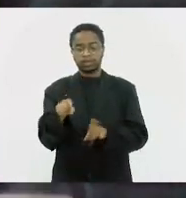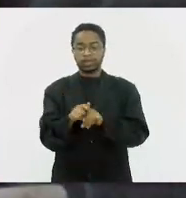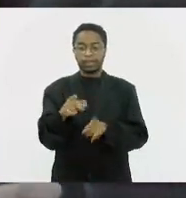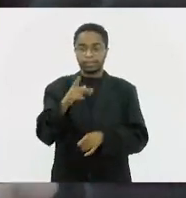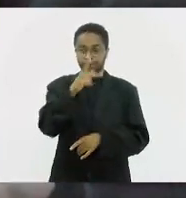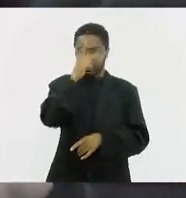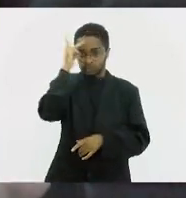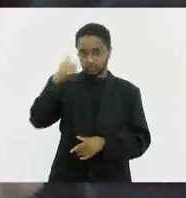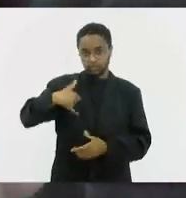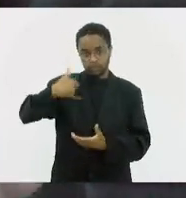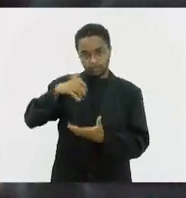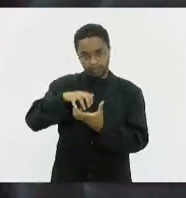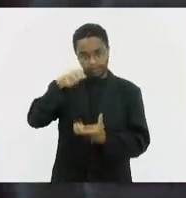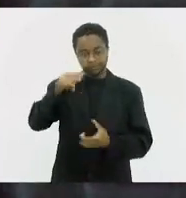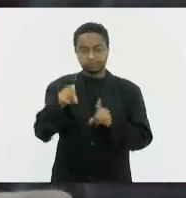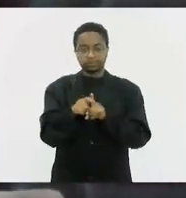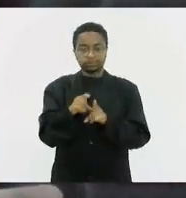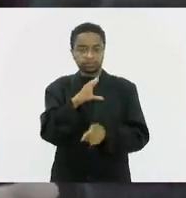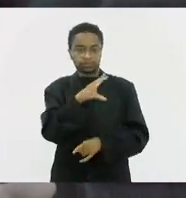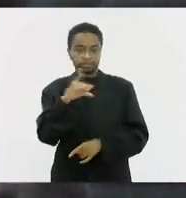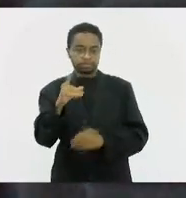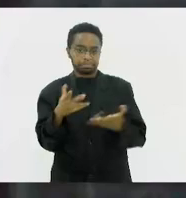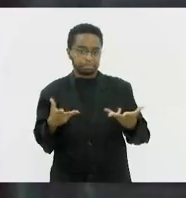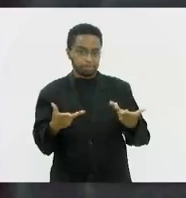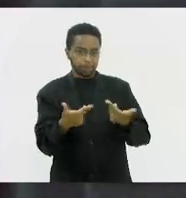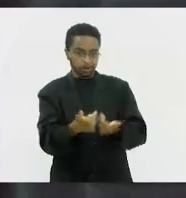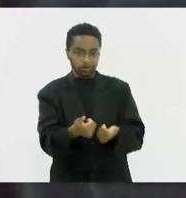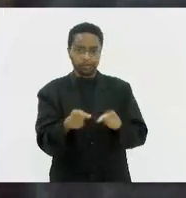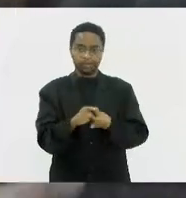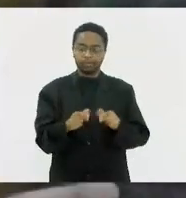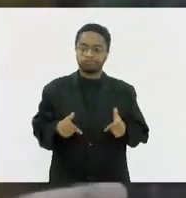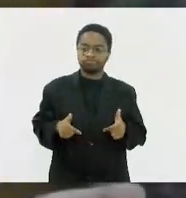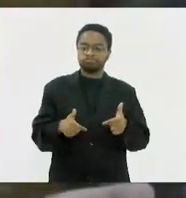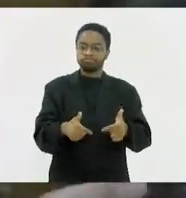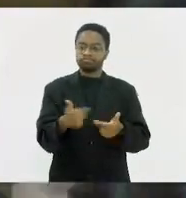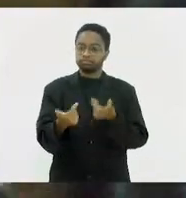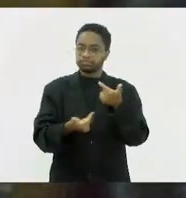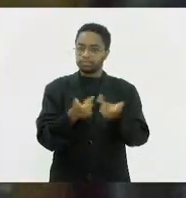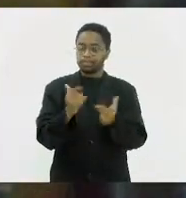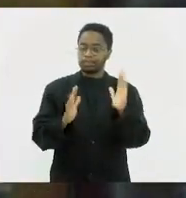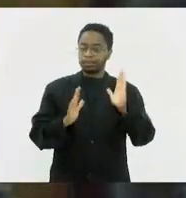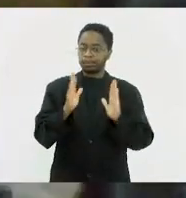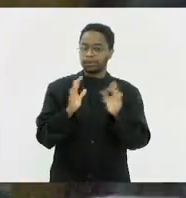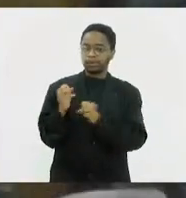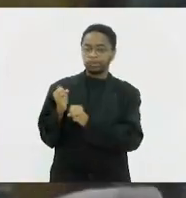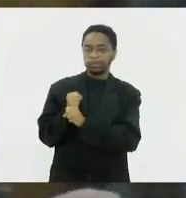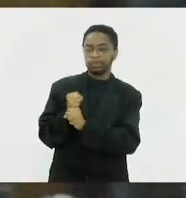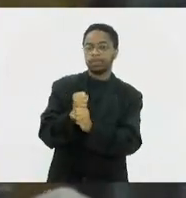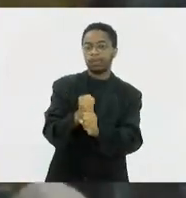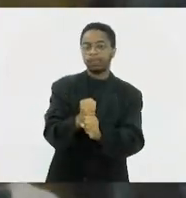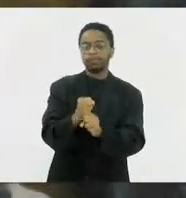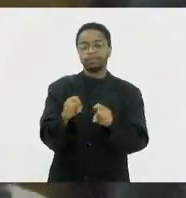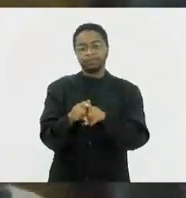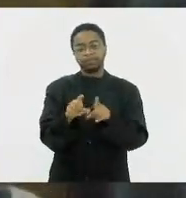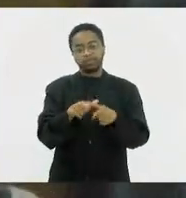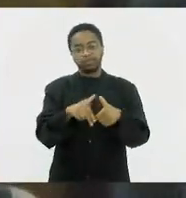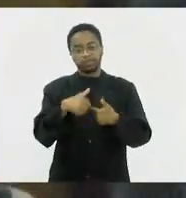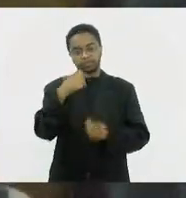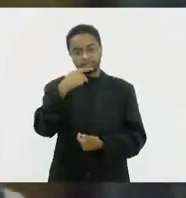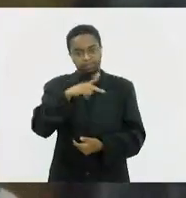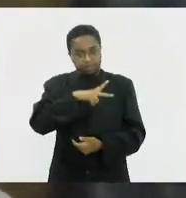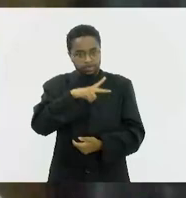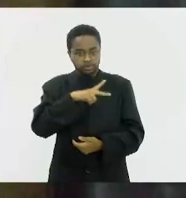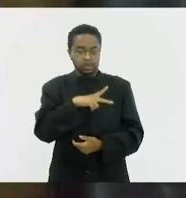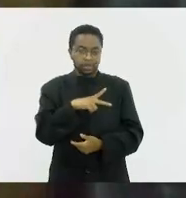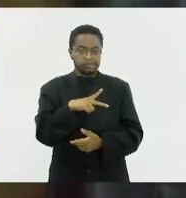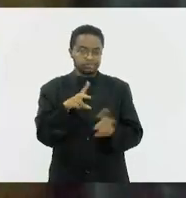muita maestria fez essa coordenação, esteve à frente desse trabalho durante esses anos, e que por motivos pessoais teve que se afastar